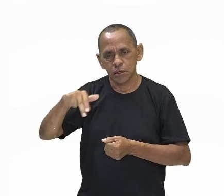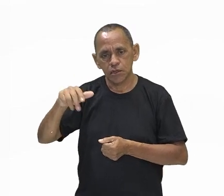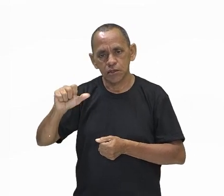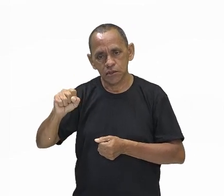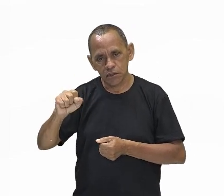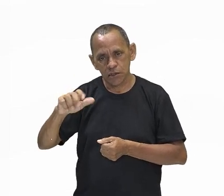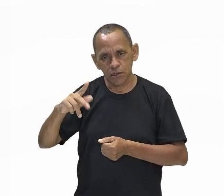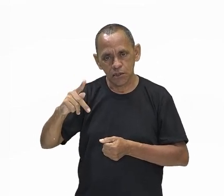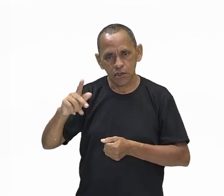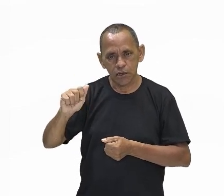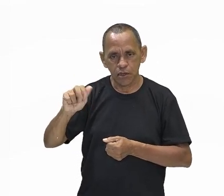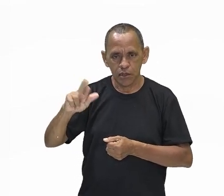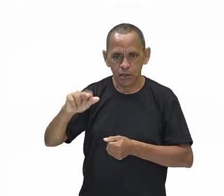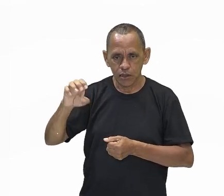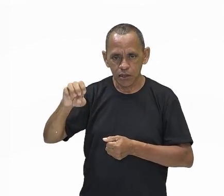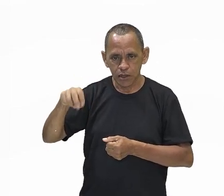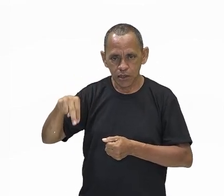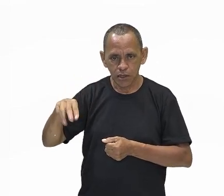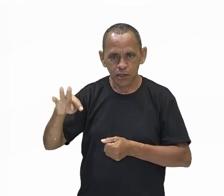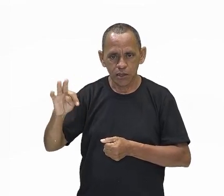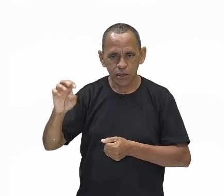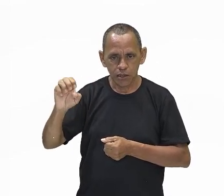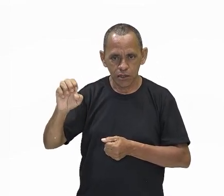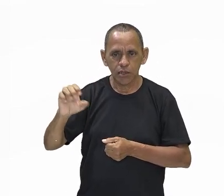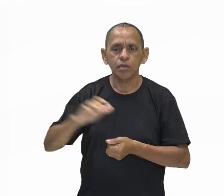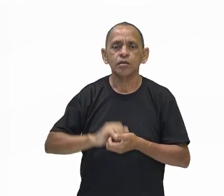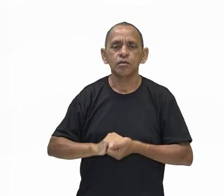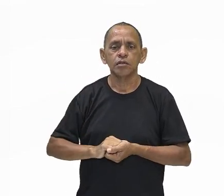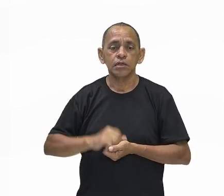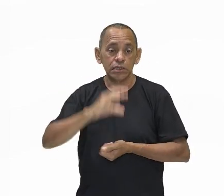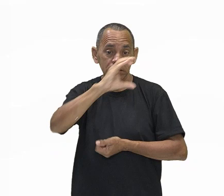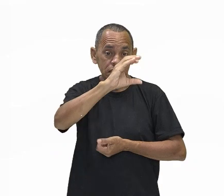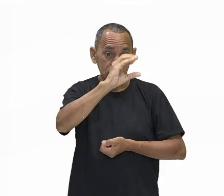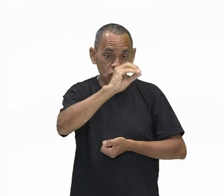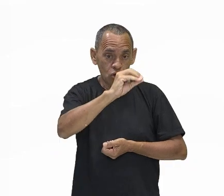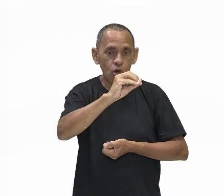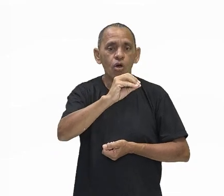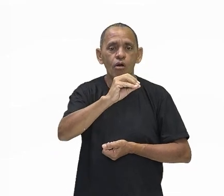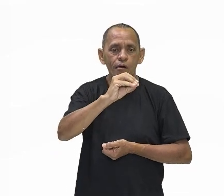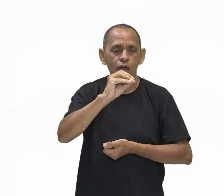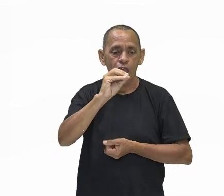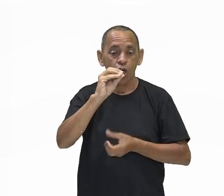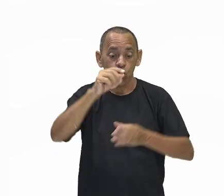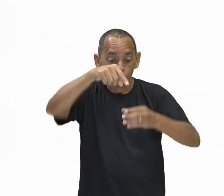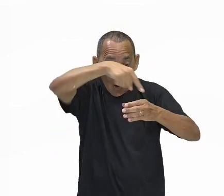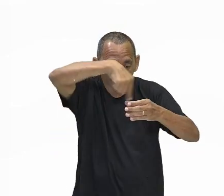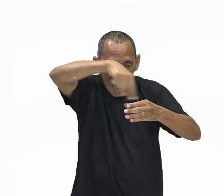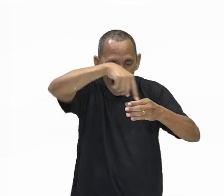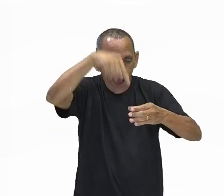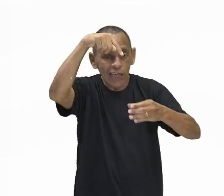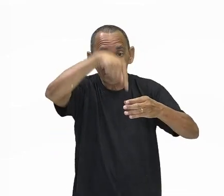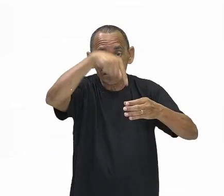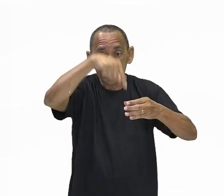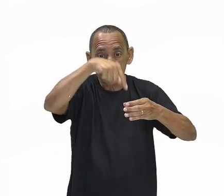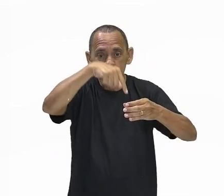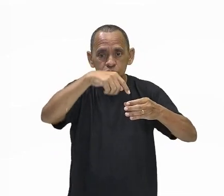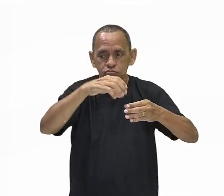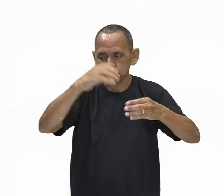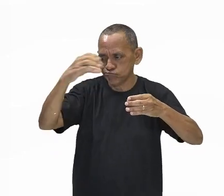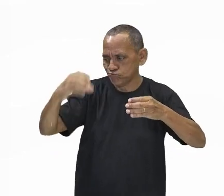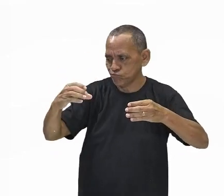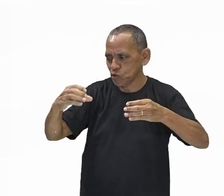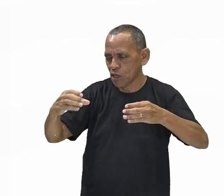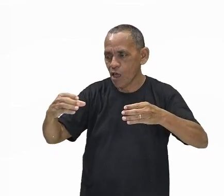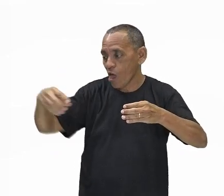CO é o centro óptico, tá certo? É o centro óptico da lente, beleza? Vai ser o centro de ambas as lentes, de